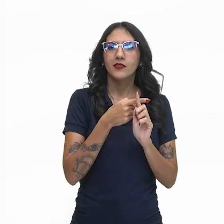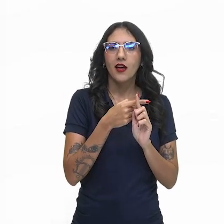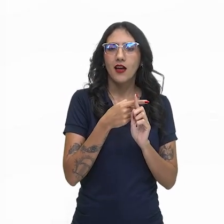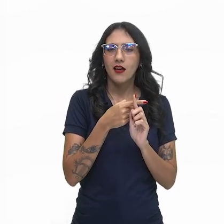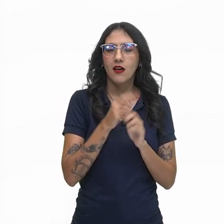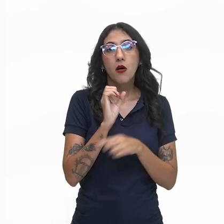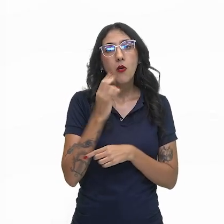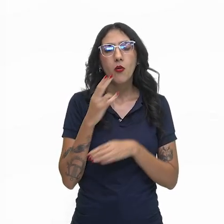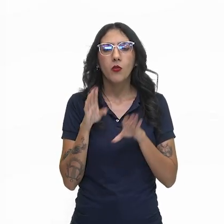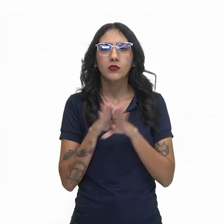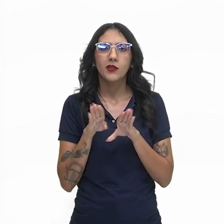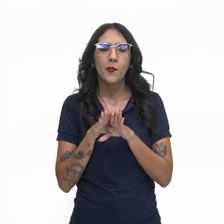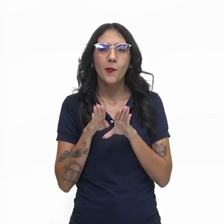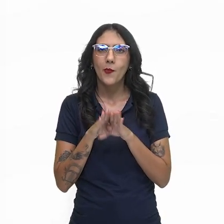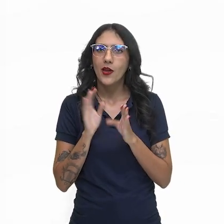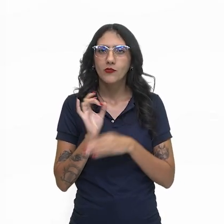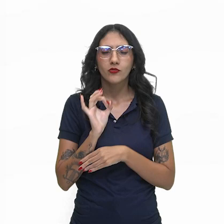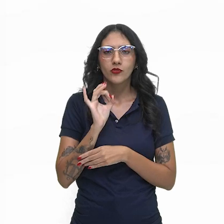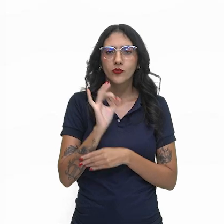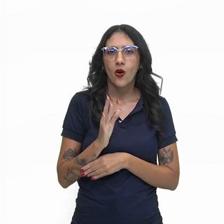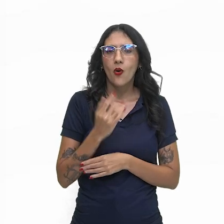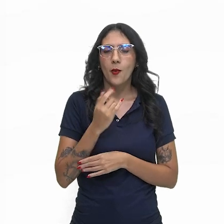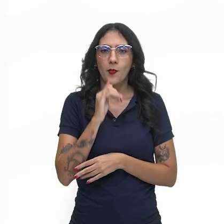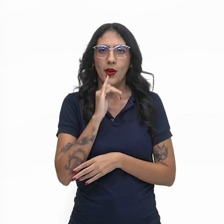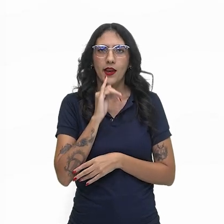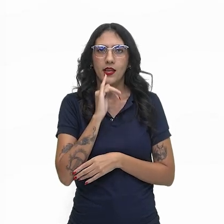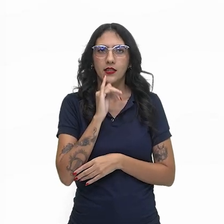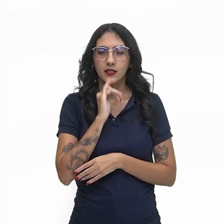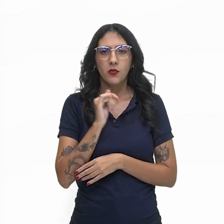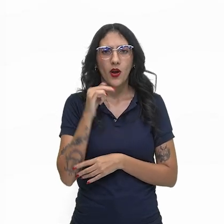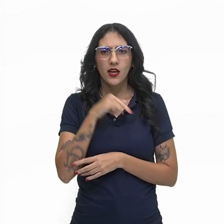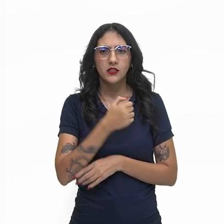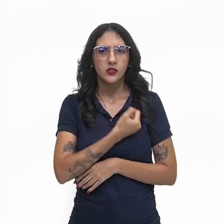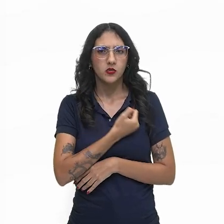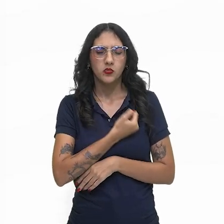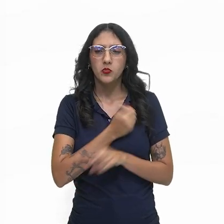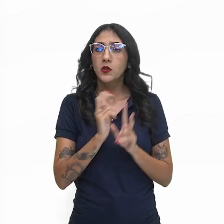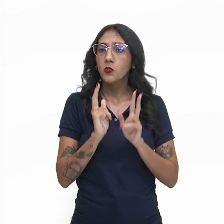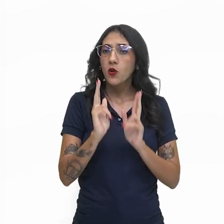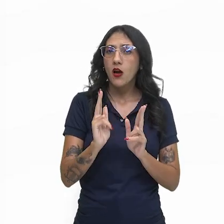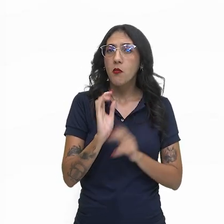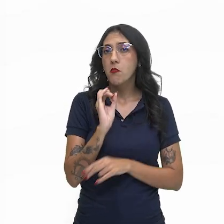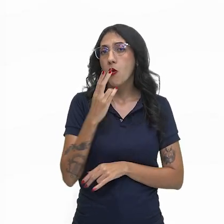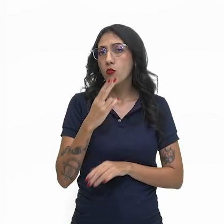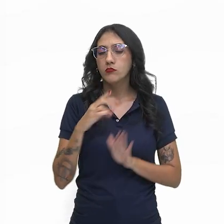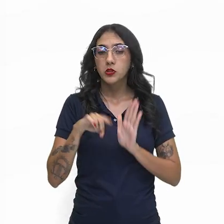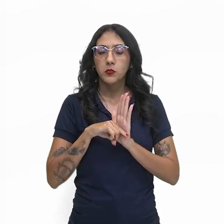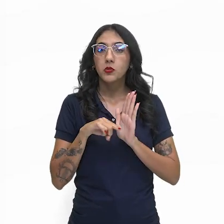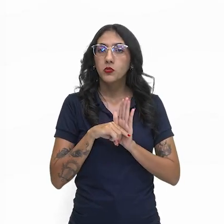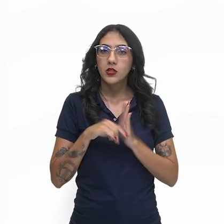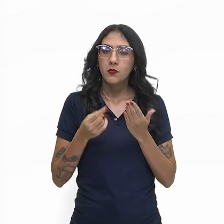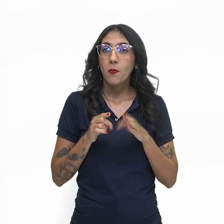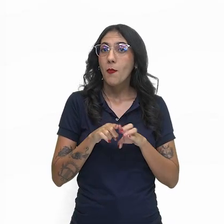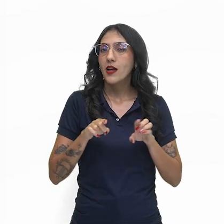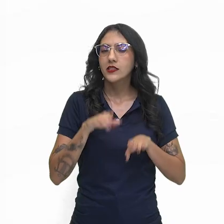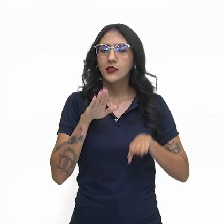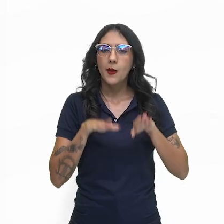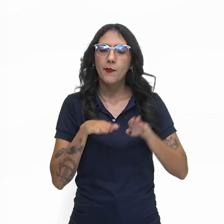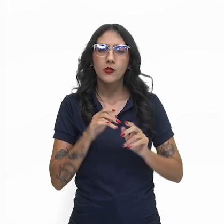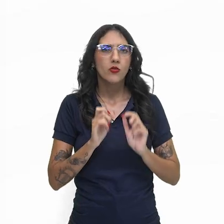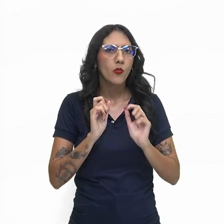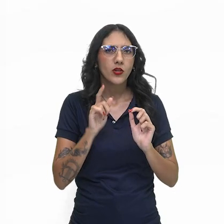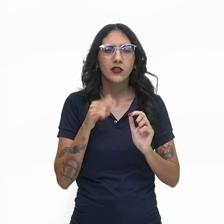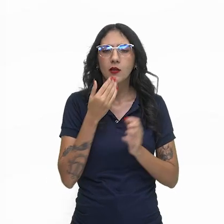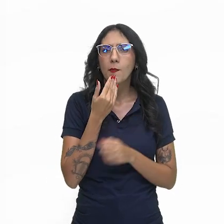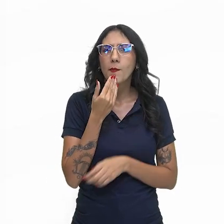eu posso deixar este número sendo o mesmo ou diminuir, dependendo do que se pede